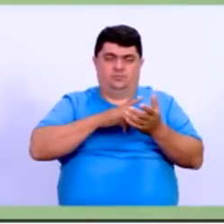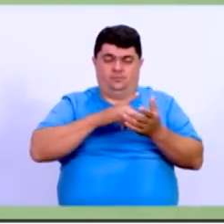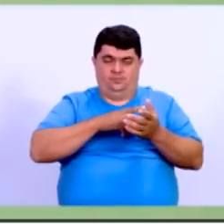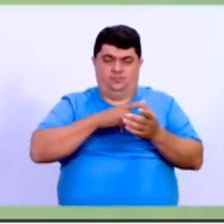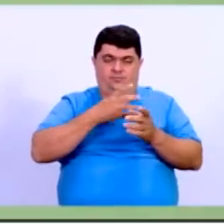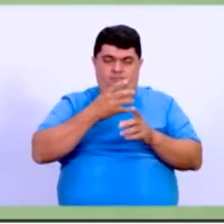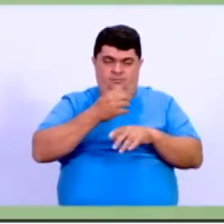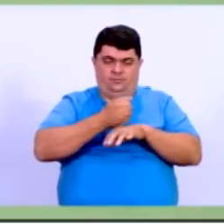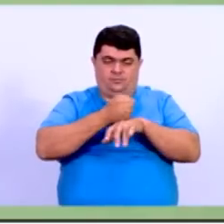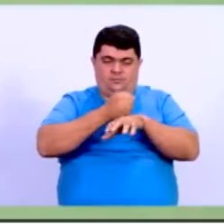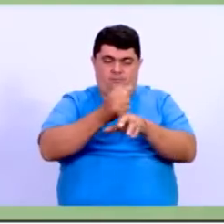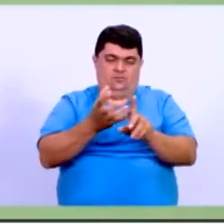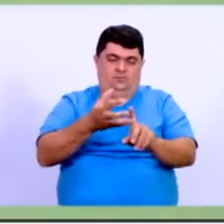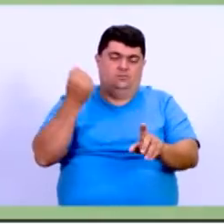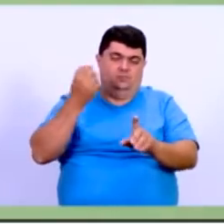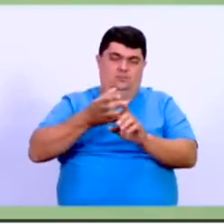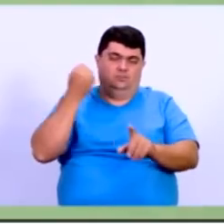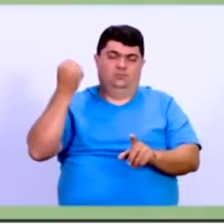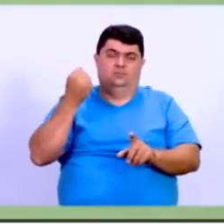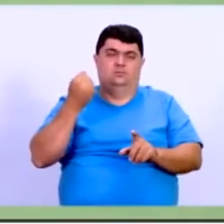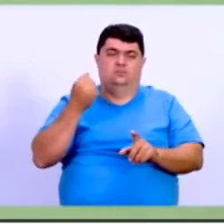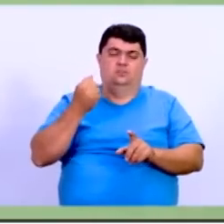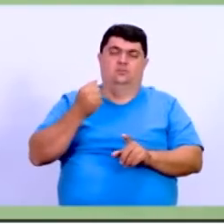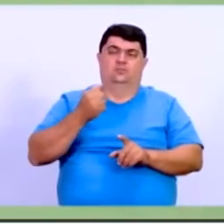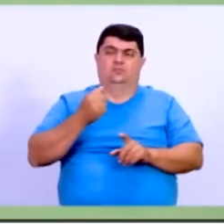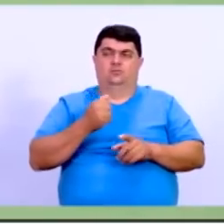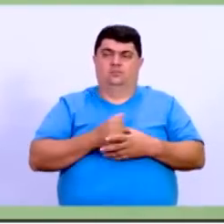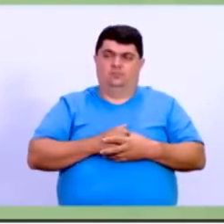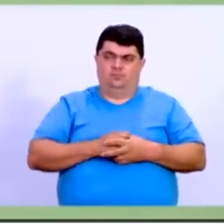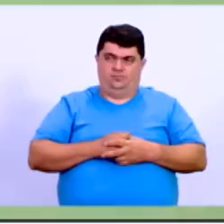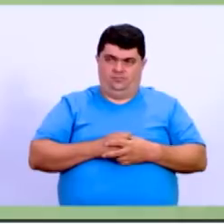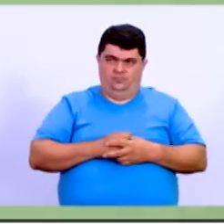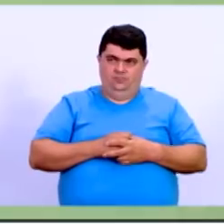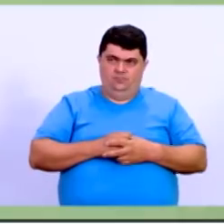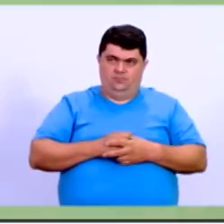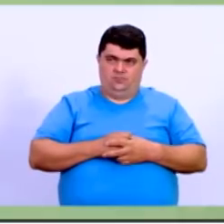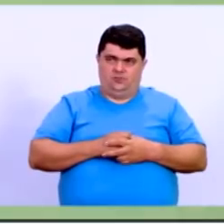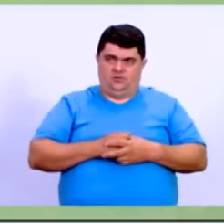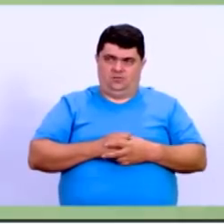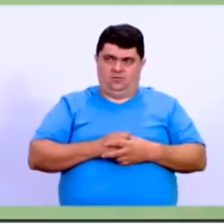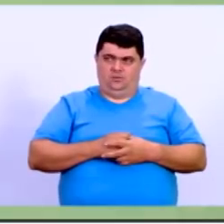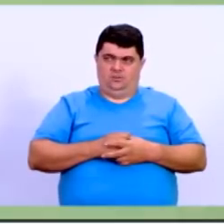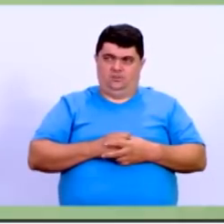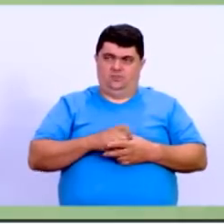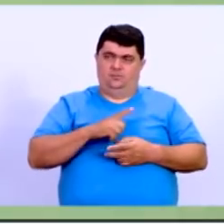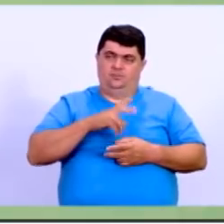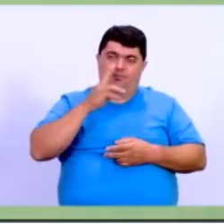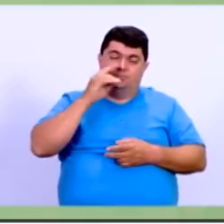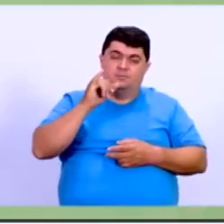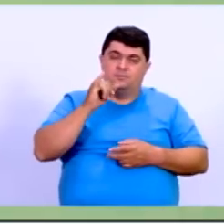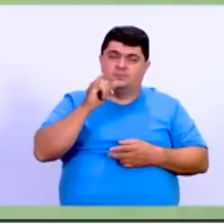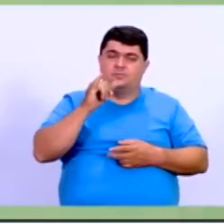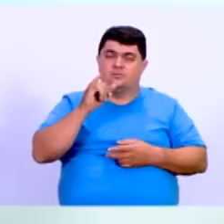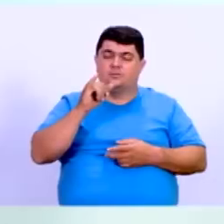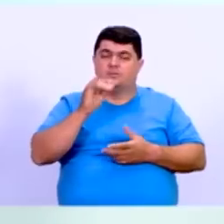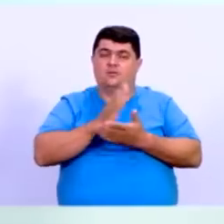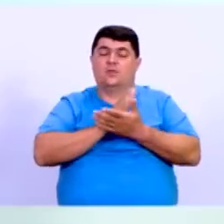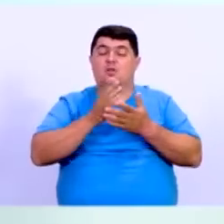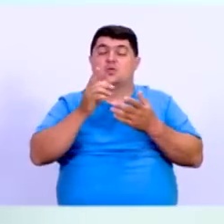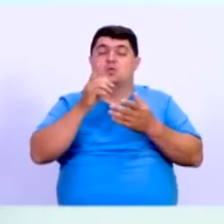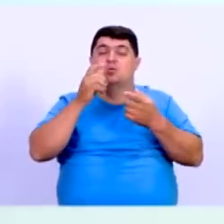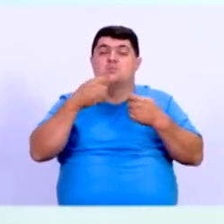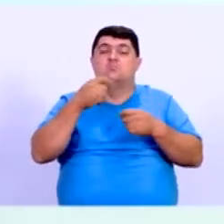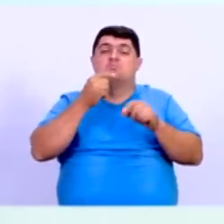rodando na tua rede ali, por exemplo, você vai ter um servidor de antivírus. Tá? Então, olha só, vai depender da tua